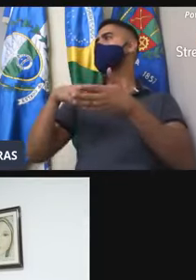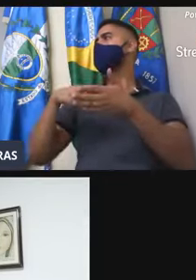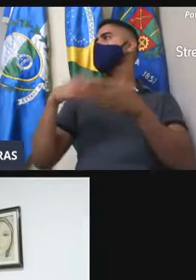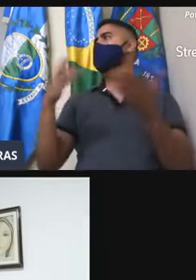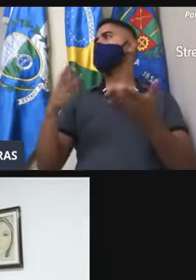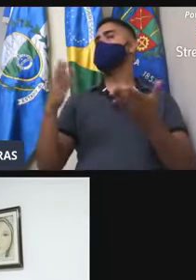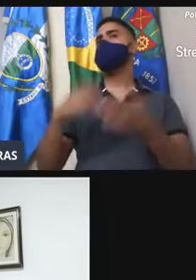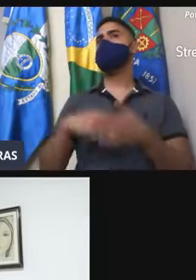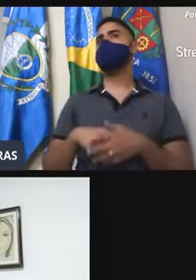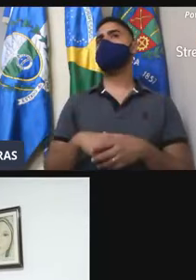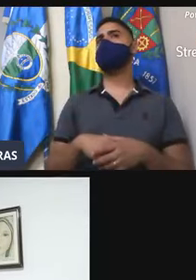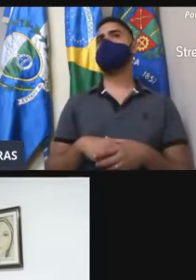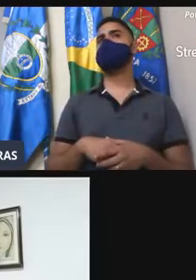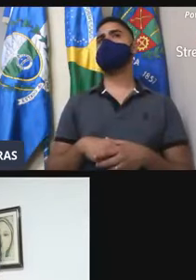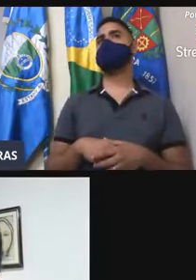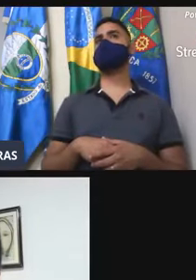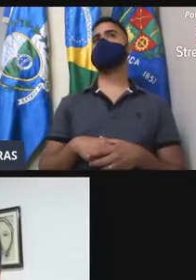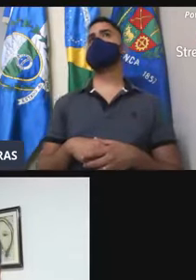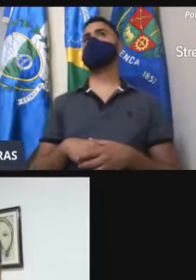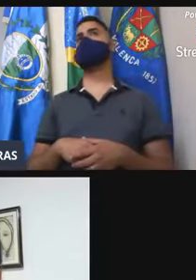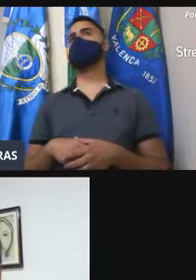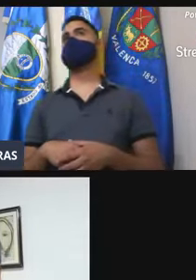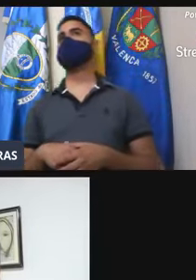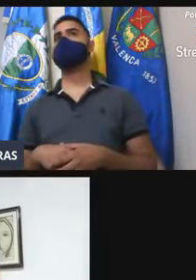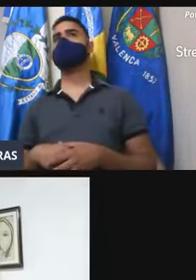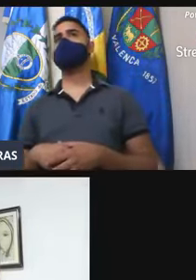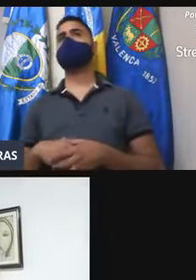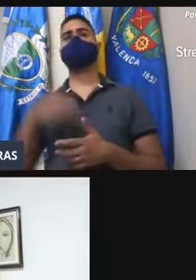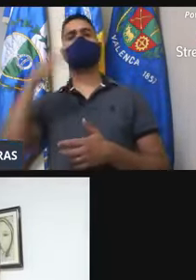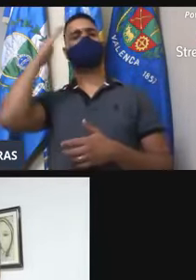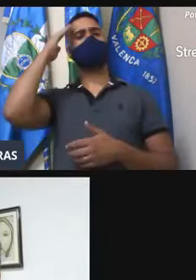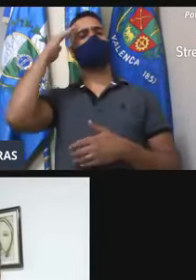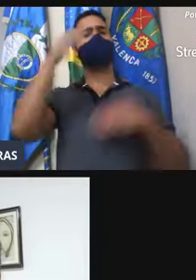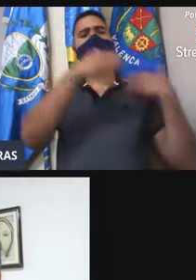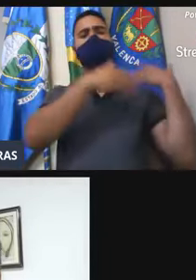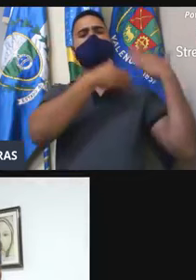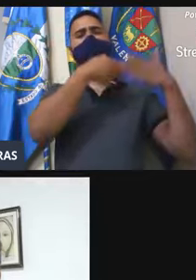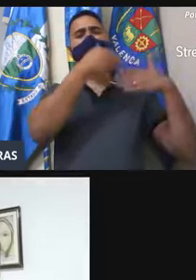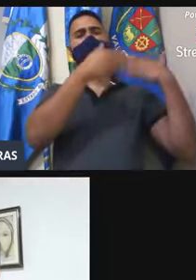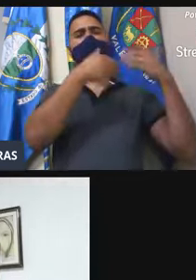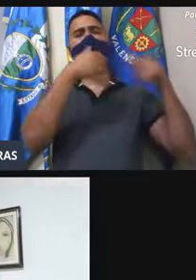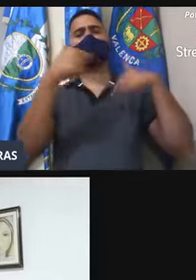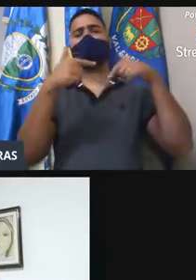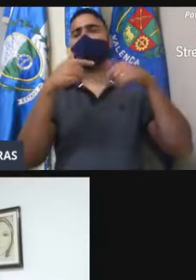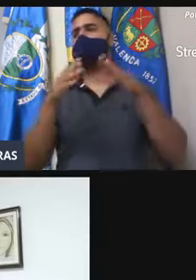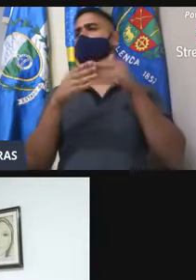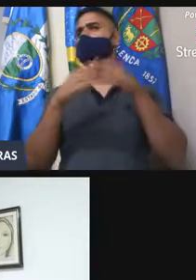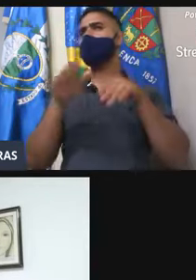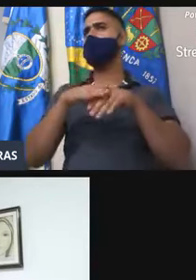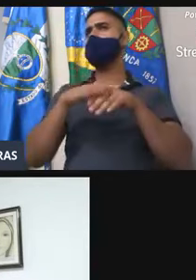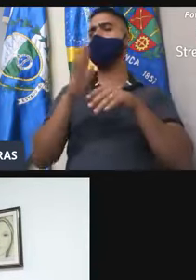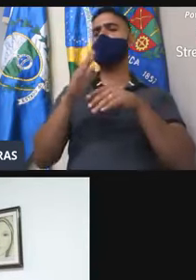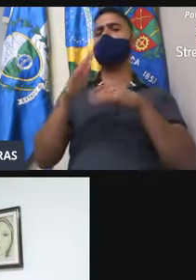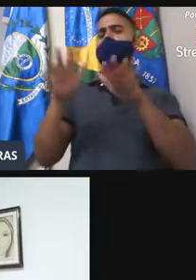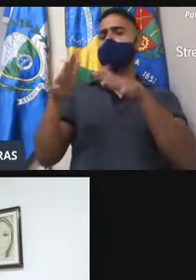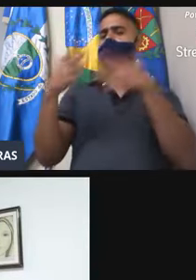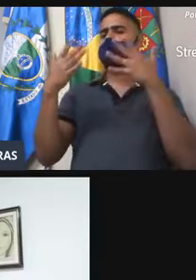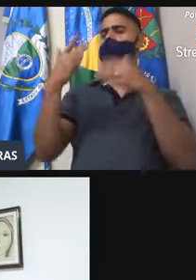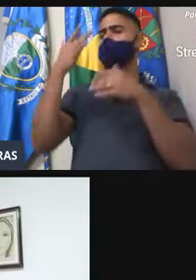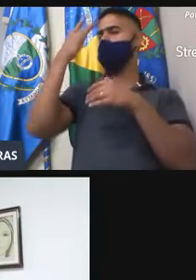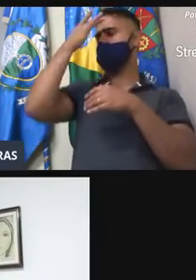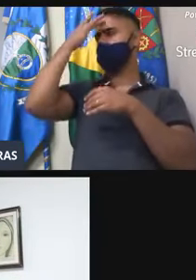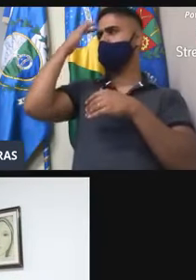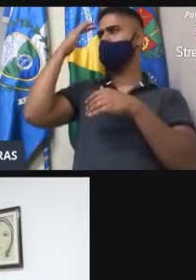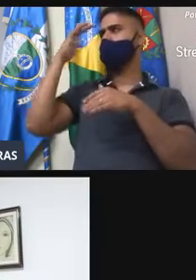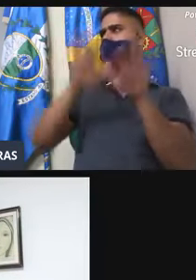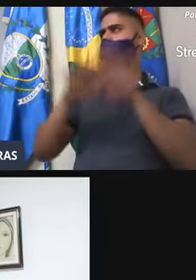hoje. A gente já vem aí de um acúmulo de trabalho, então eu queria pedir mais atenção aí aos companheiros que cuidam